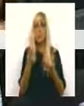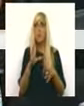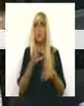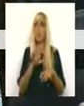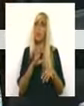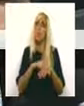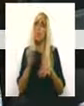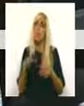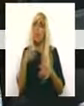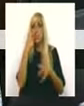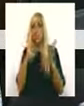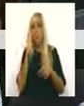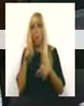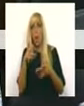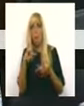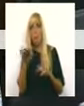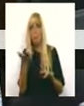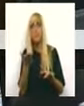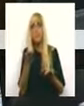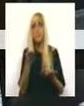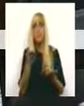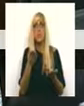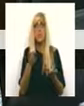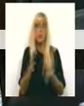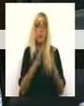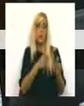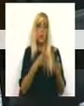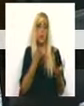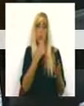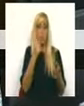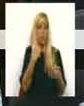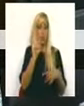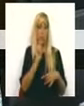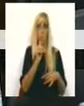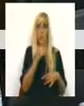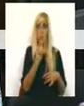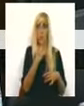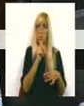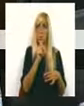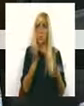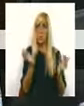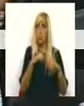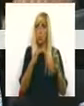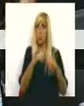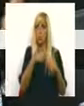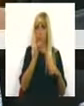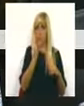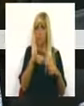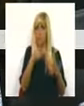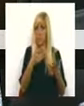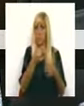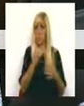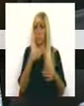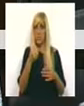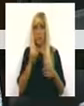aguiarenses relativamente ao não compromisso por parte da Unicer daquilo que estava estabelecido no PIN que foi aprovado em 2005